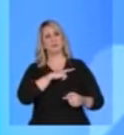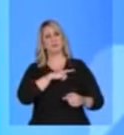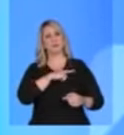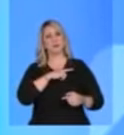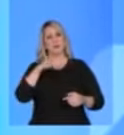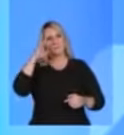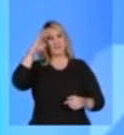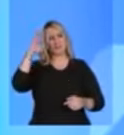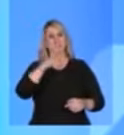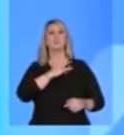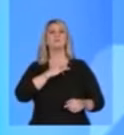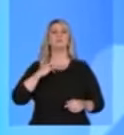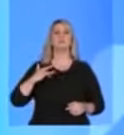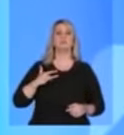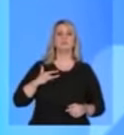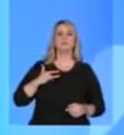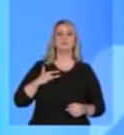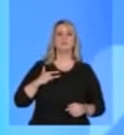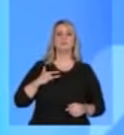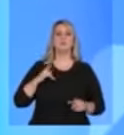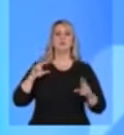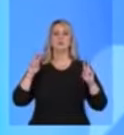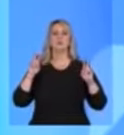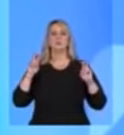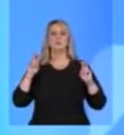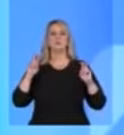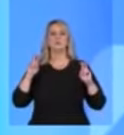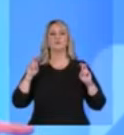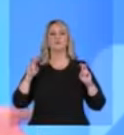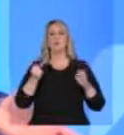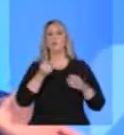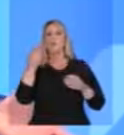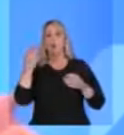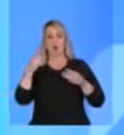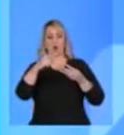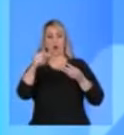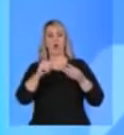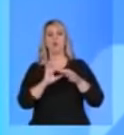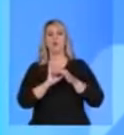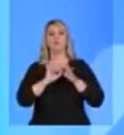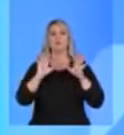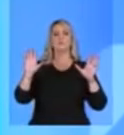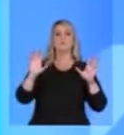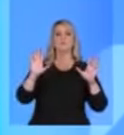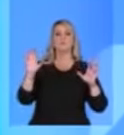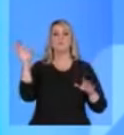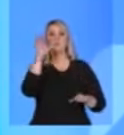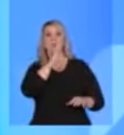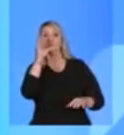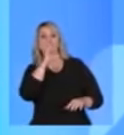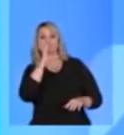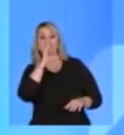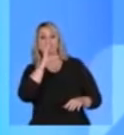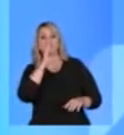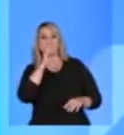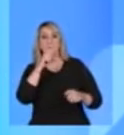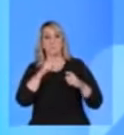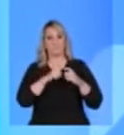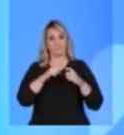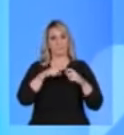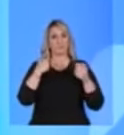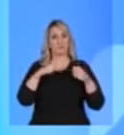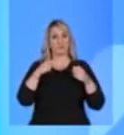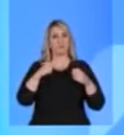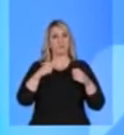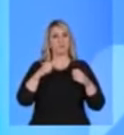na área principalmente de saúde eh nessa relação em quais dispensas por exemplo você tem urgências médicas e que